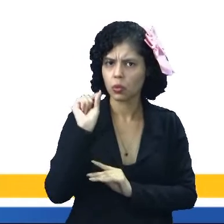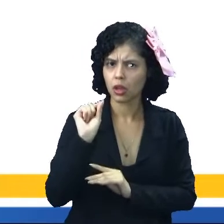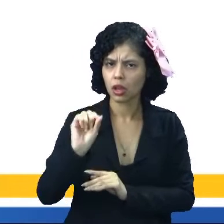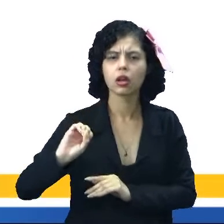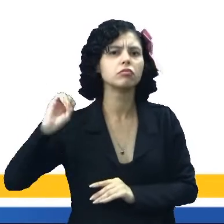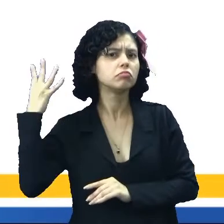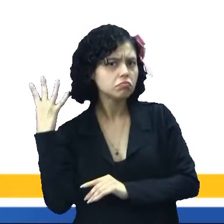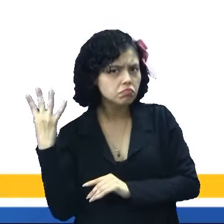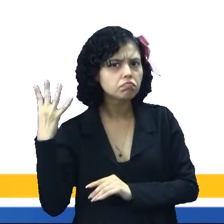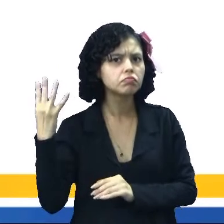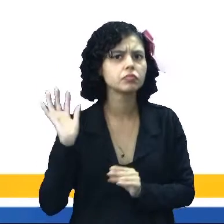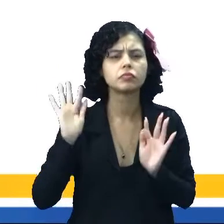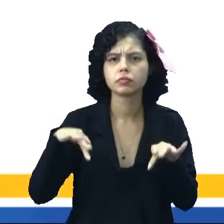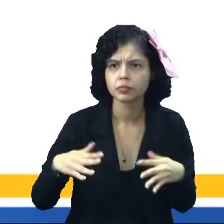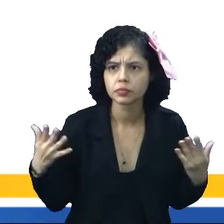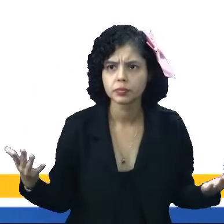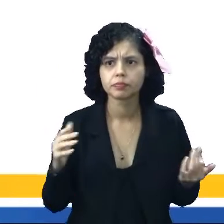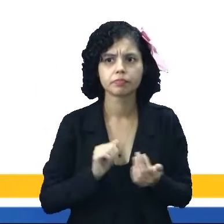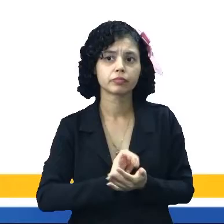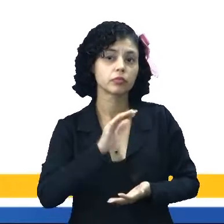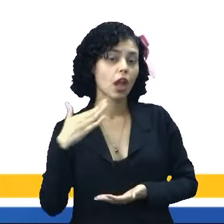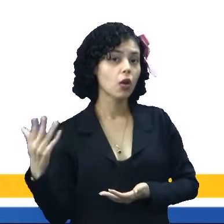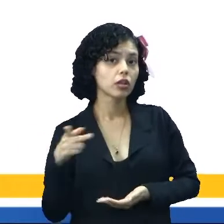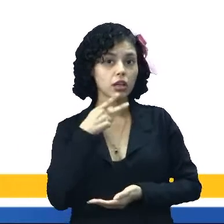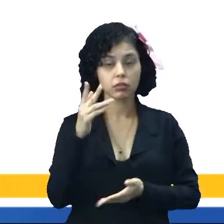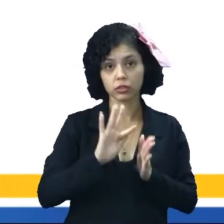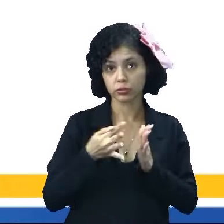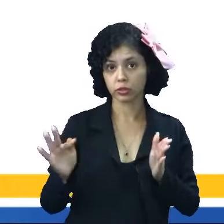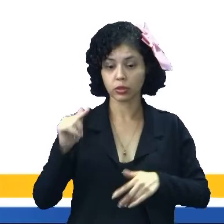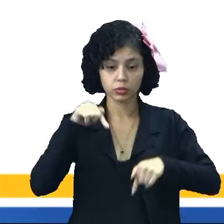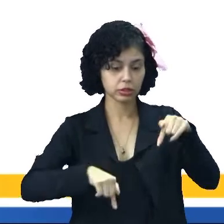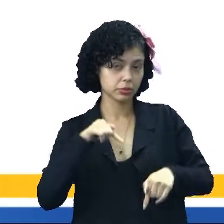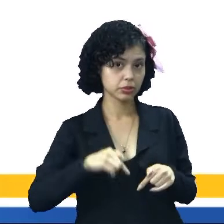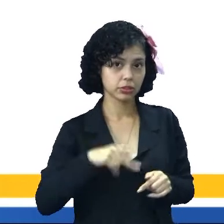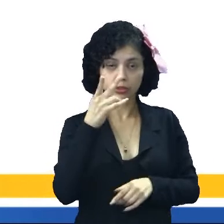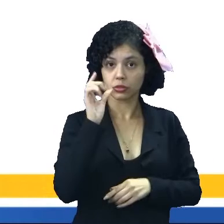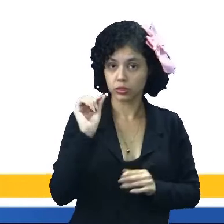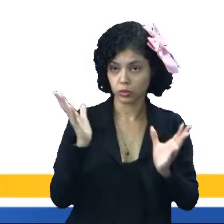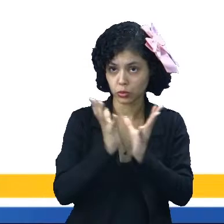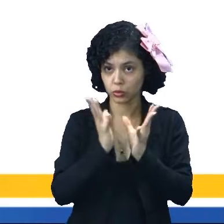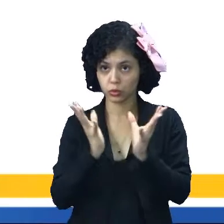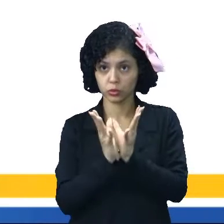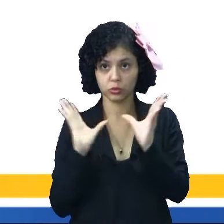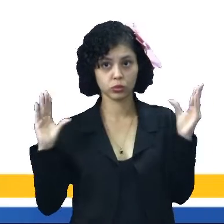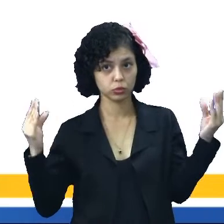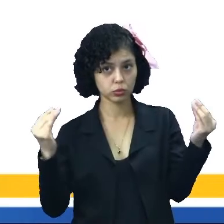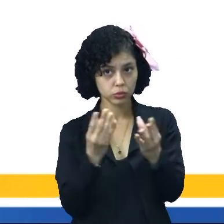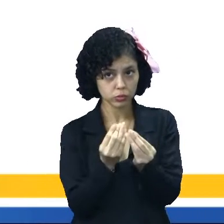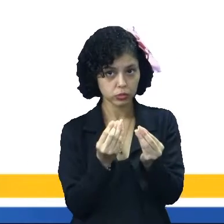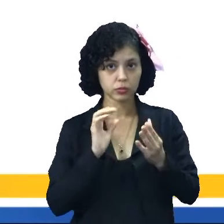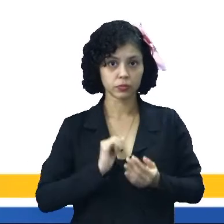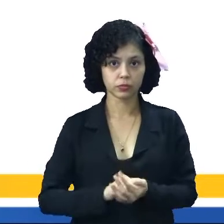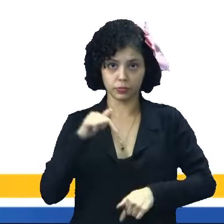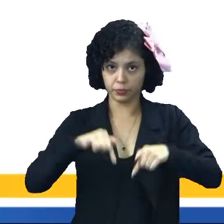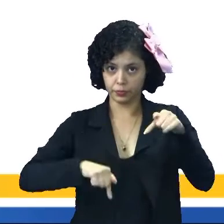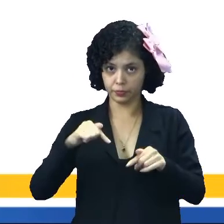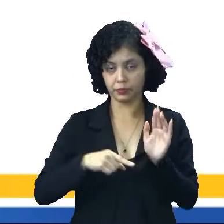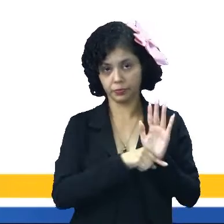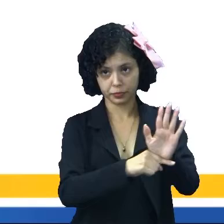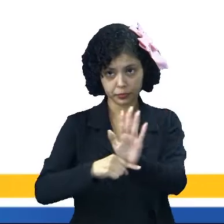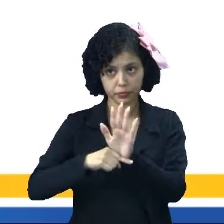ser isso de função química afinal? Quando a gente fala de função química, estamos falando de um conjunto de substâncias químicas